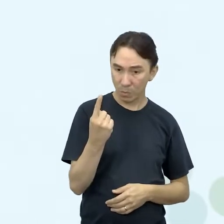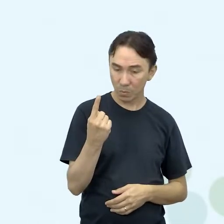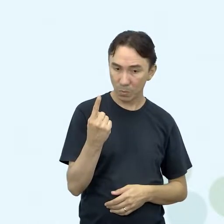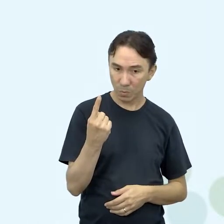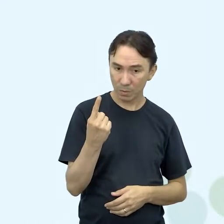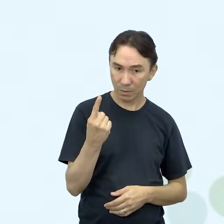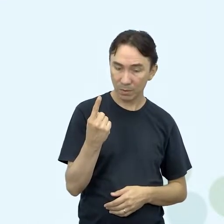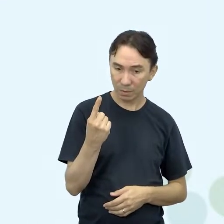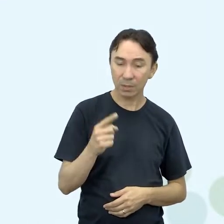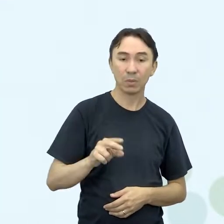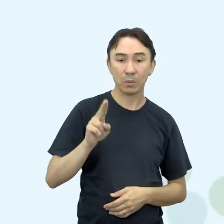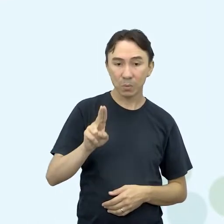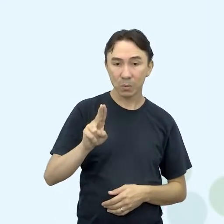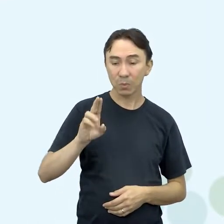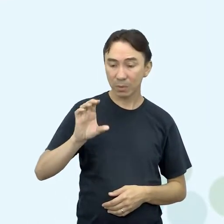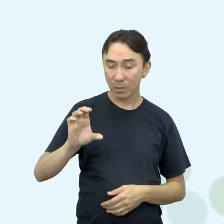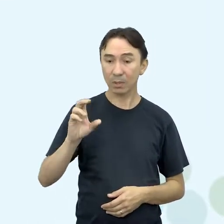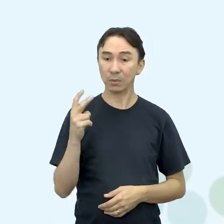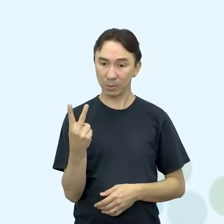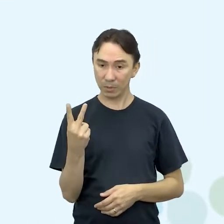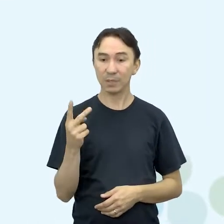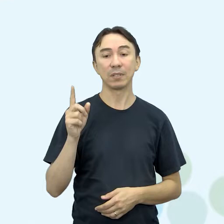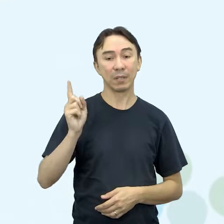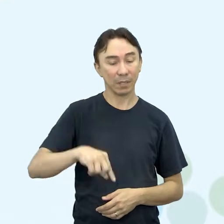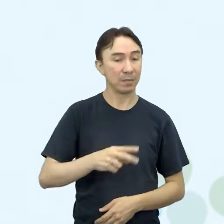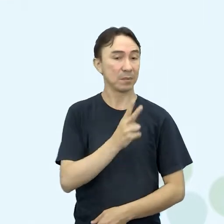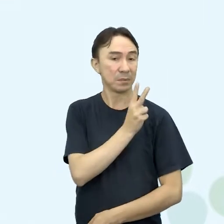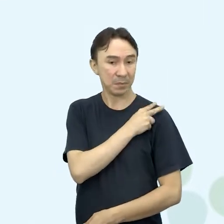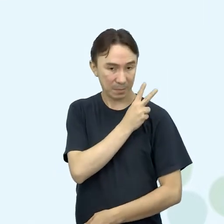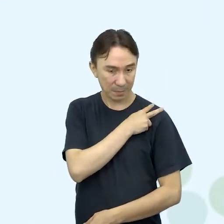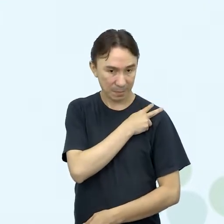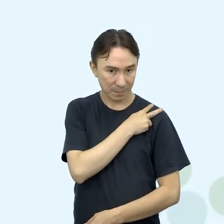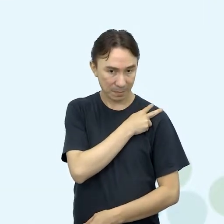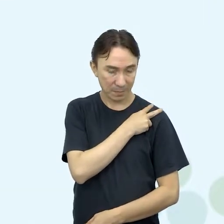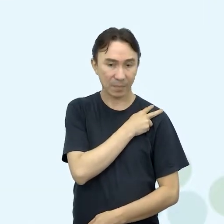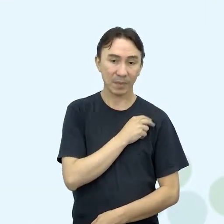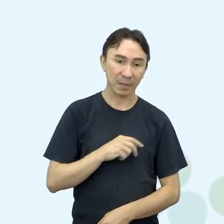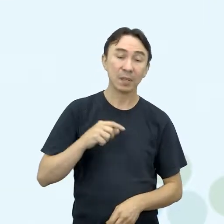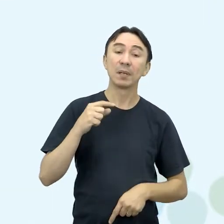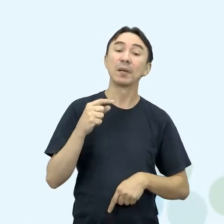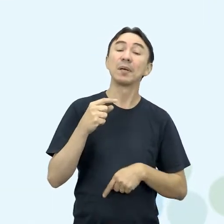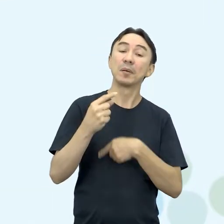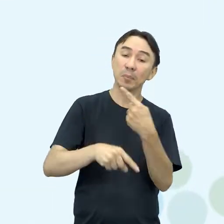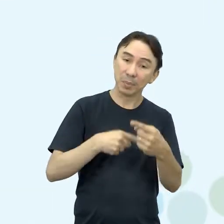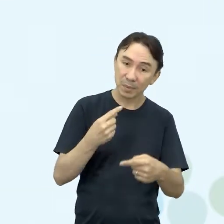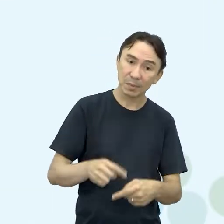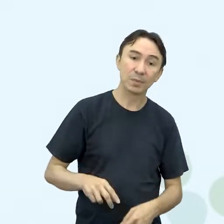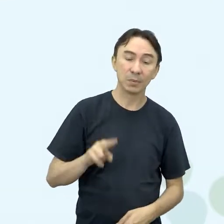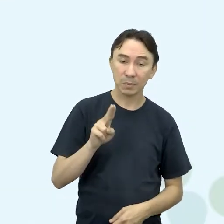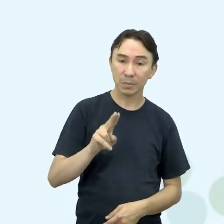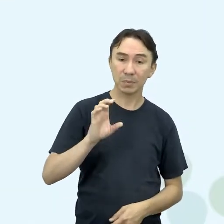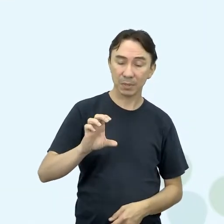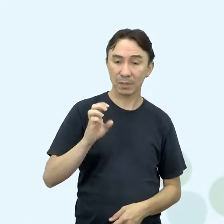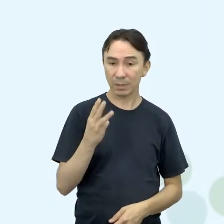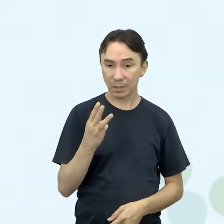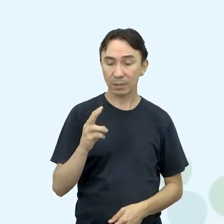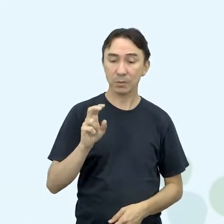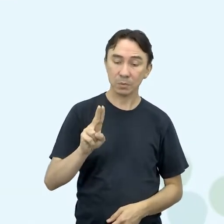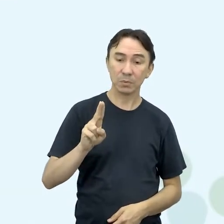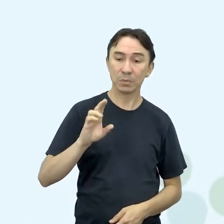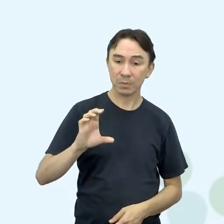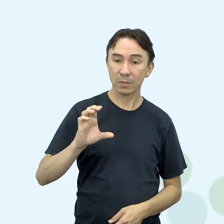segunda no segundo ano do ensino médio. E as demais, né, a gente vai ver no decorrer do terceiro ano do ensino